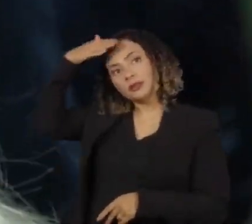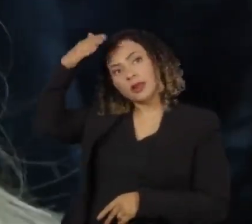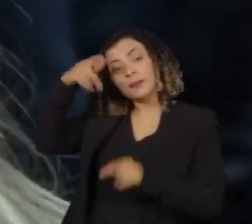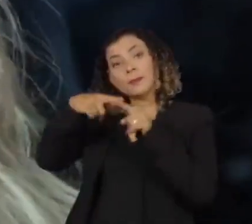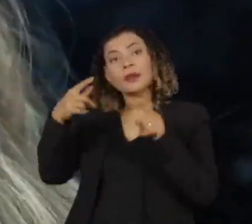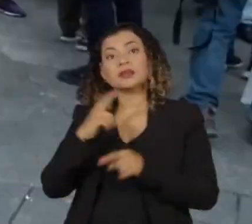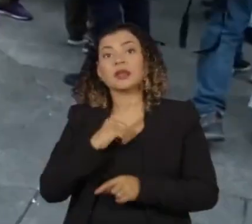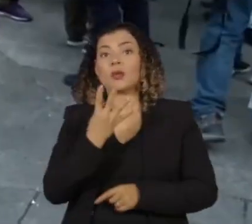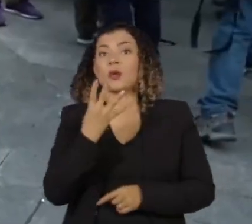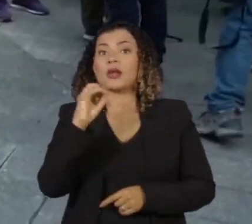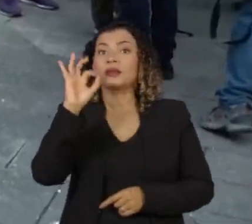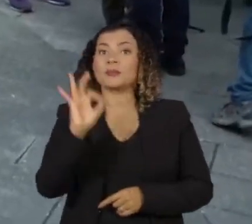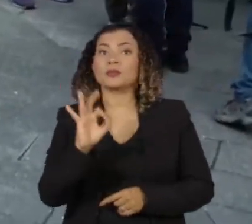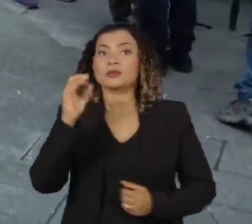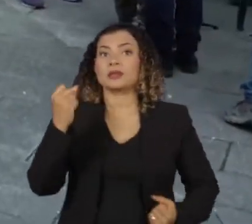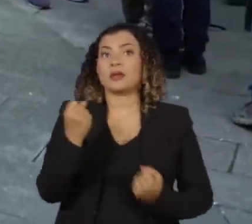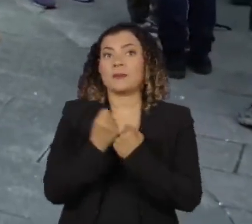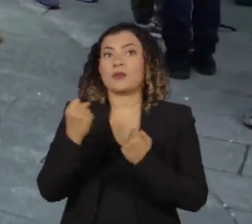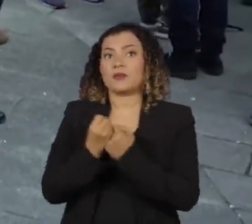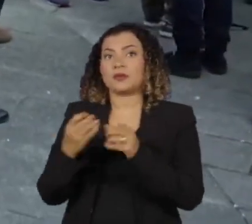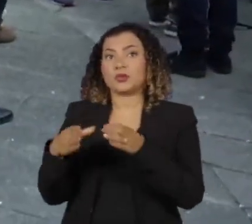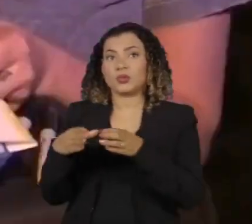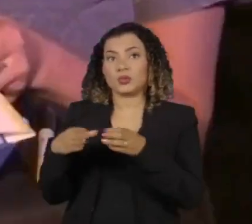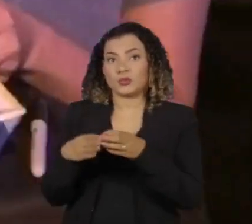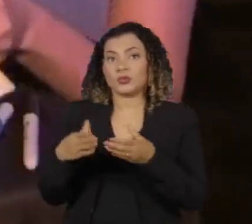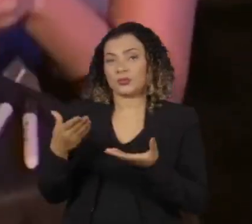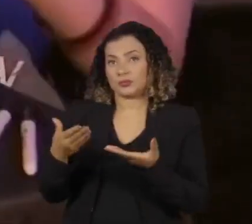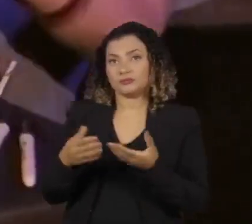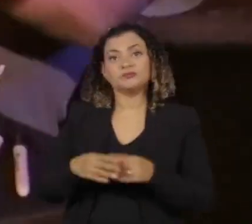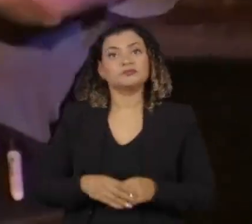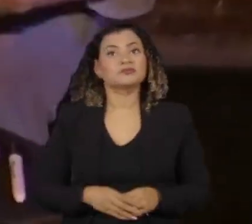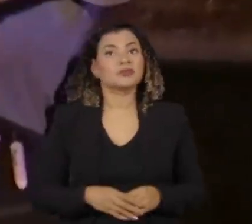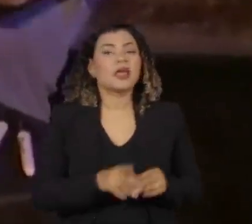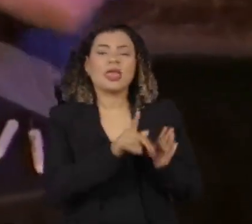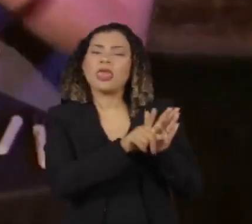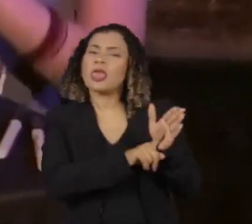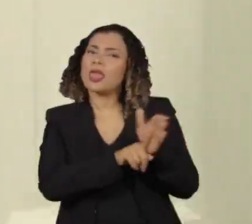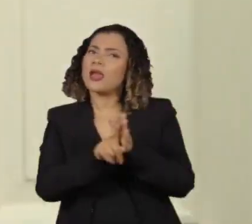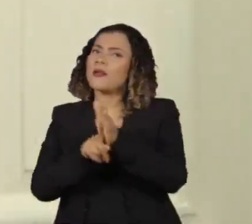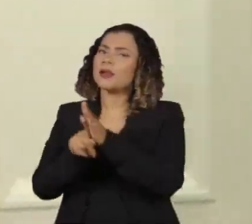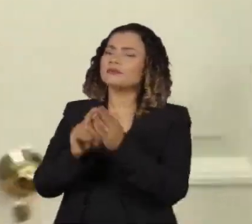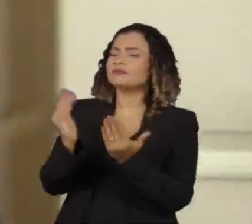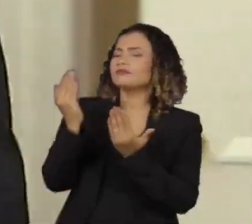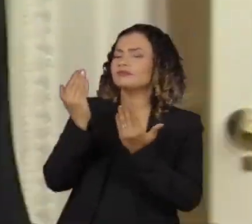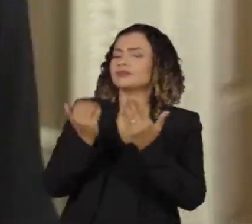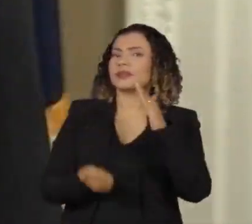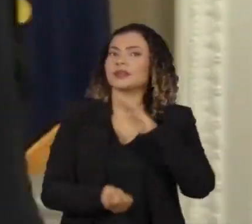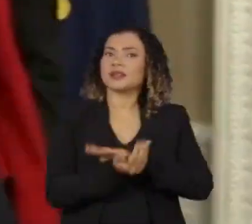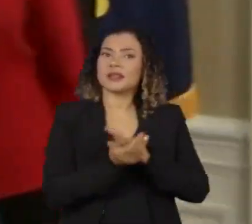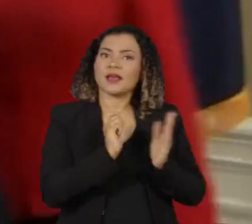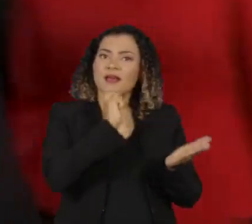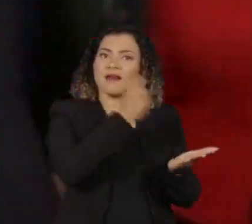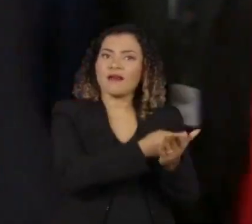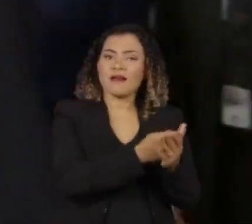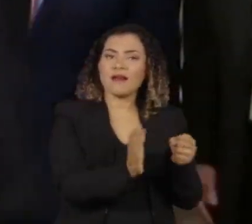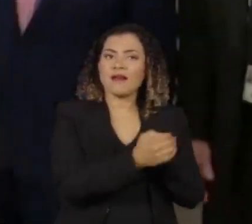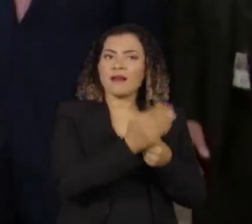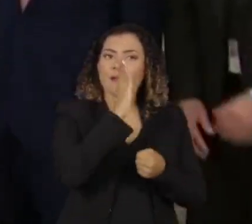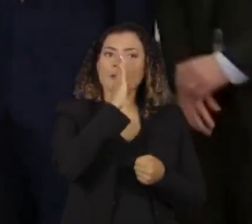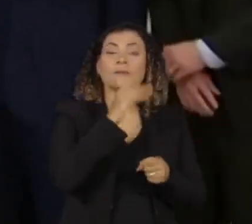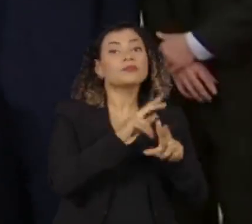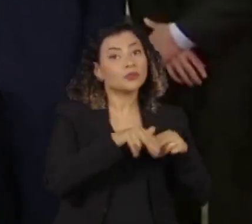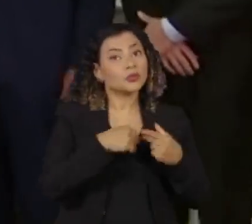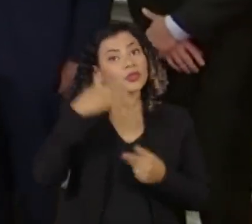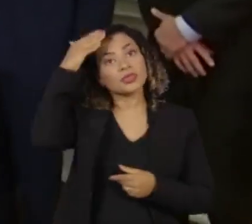tem 40% de aprovação entre os eleitores. A investigação de suborno é apenas uma das que podem